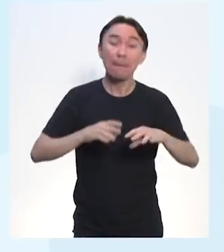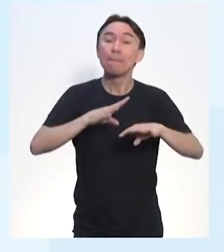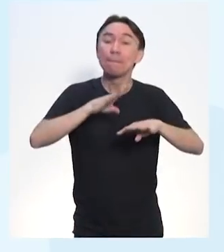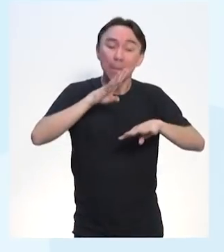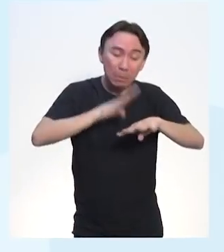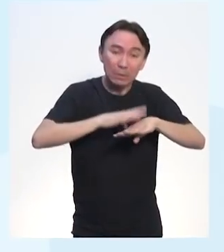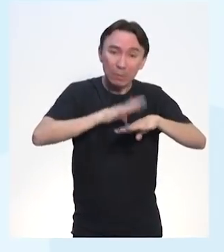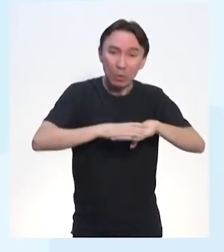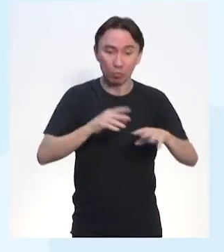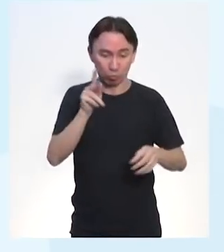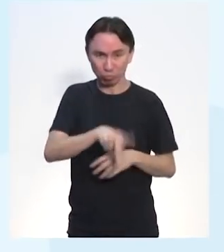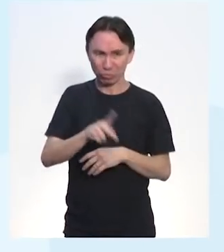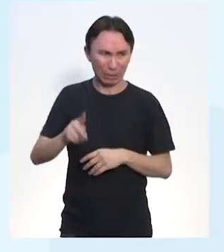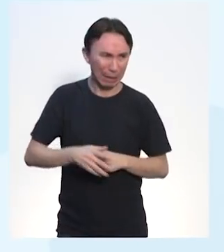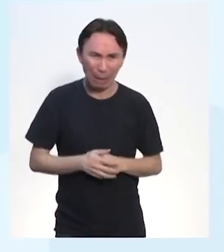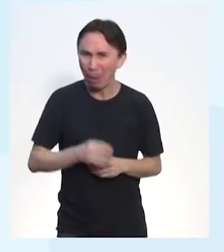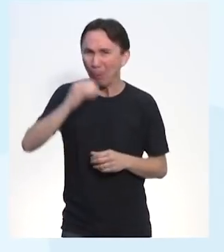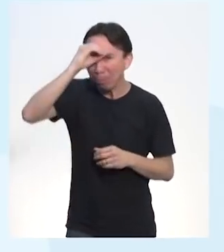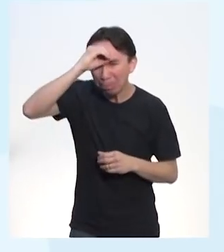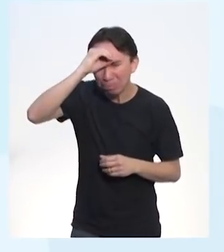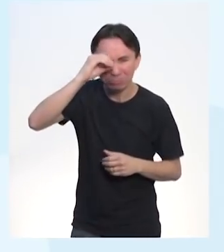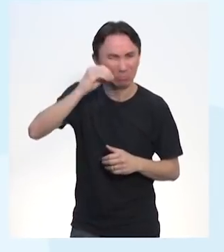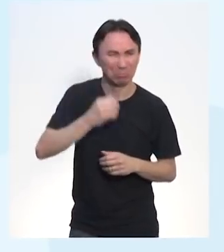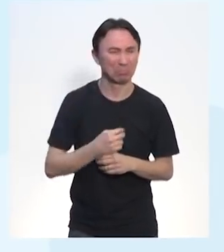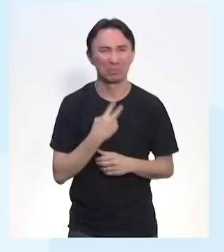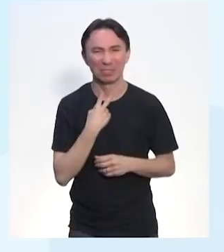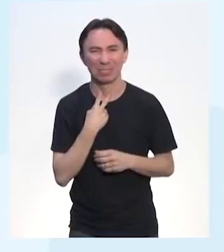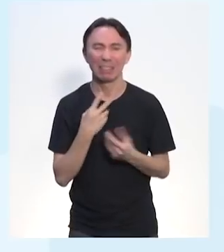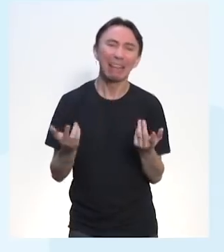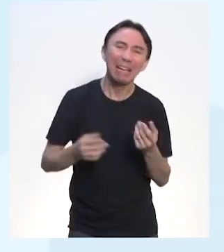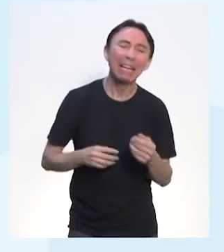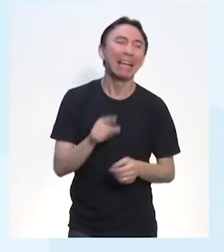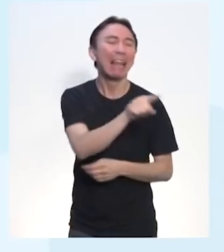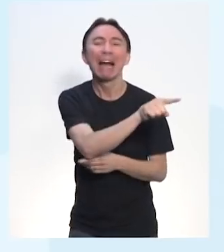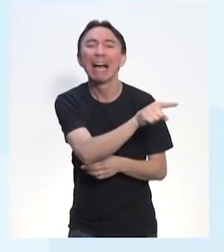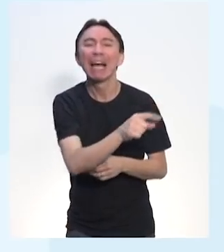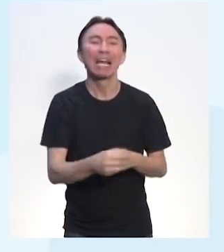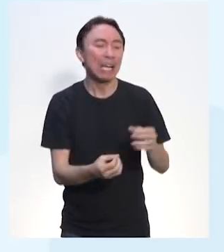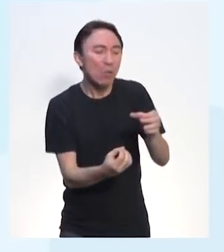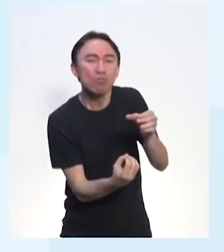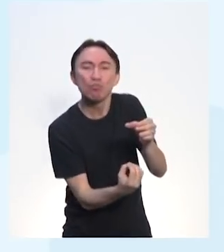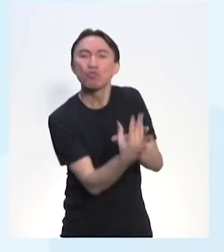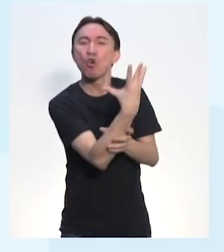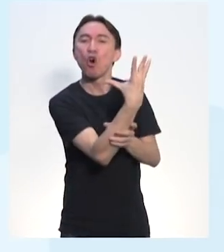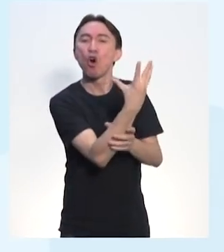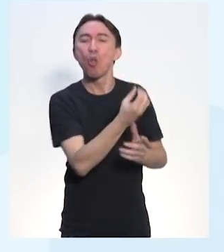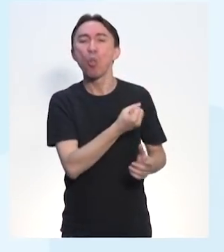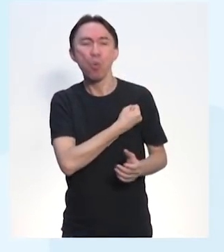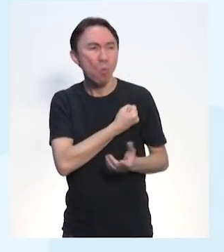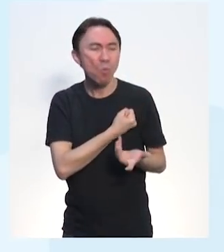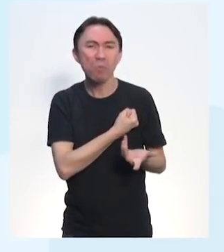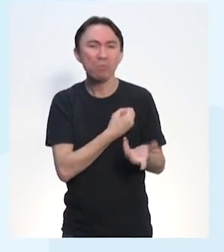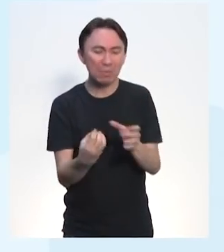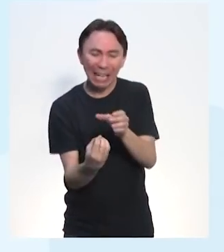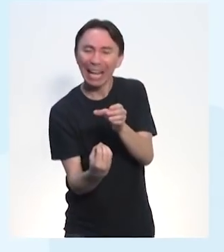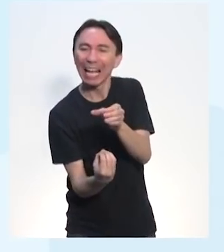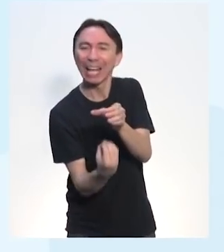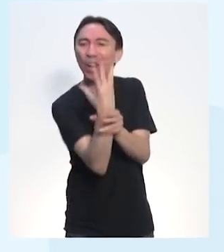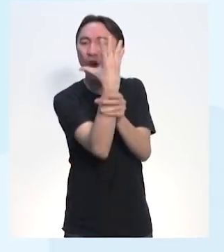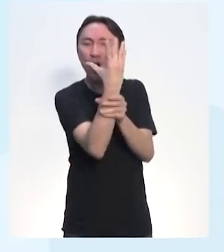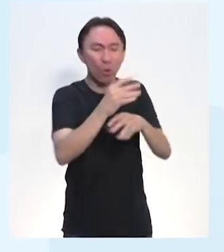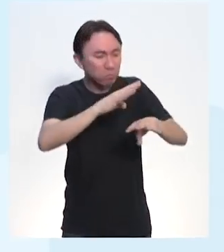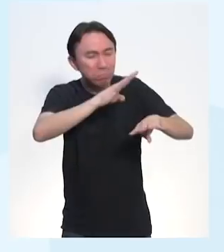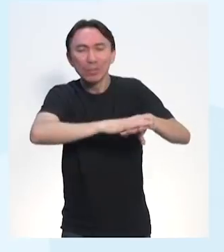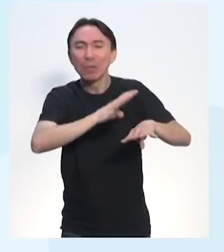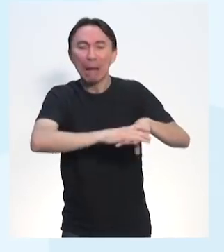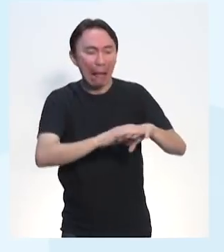seguinte pergunta: professor, quem criou os números? Ou quem criou a matemática? Eu acho que muito mais